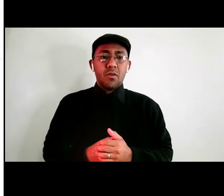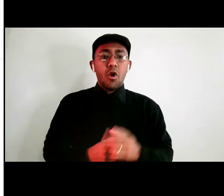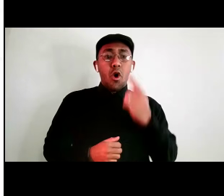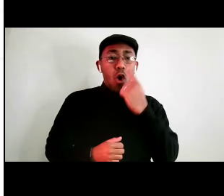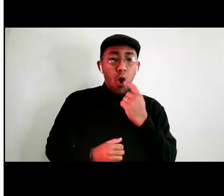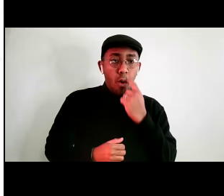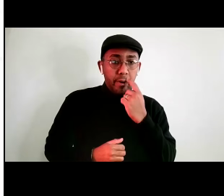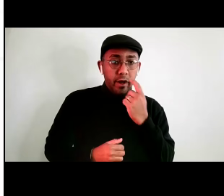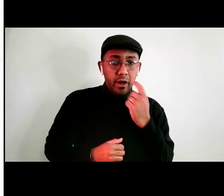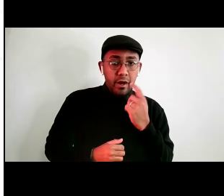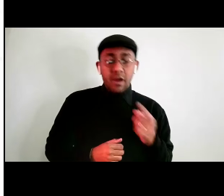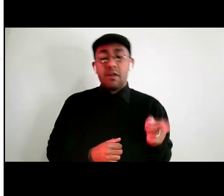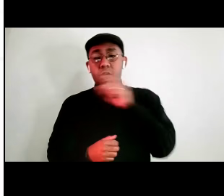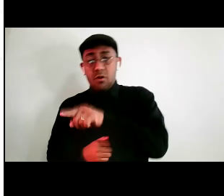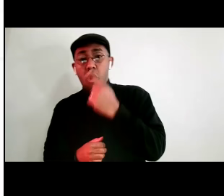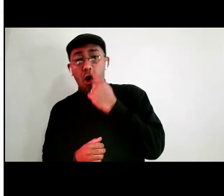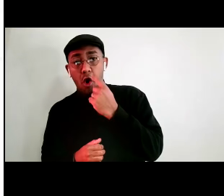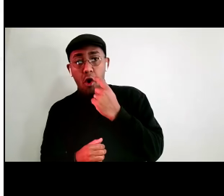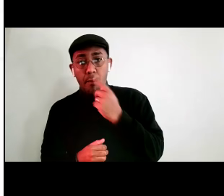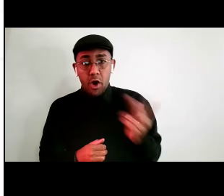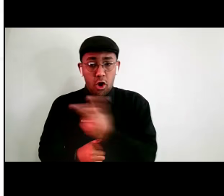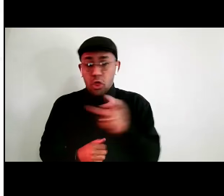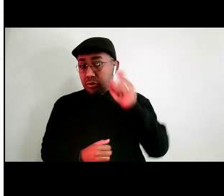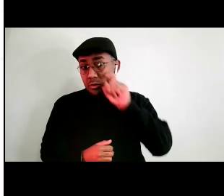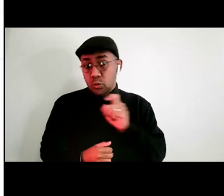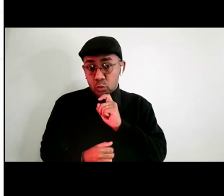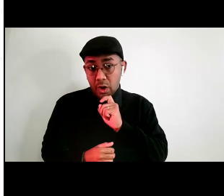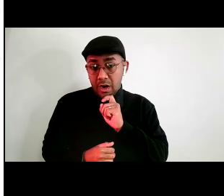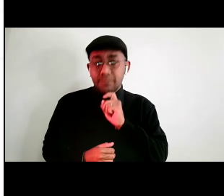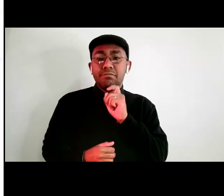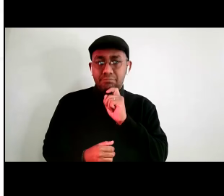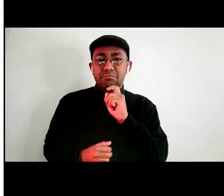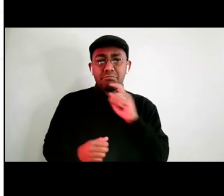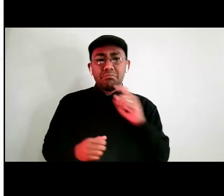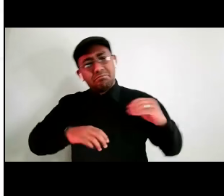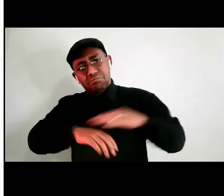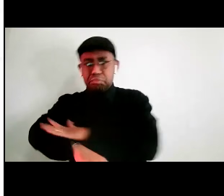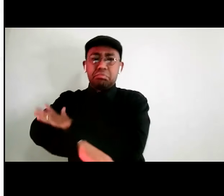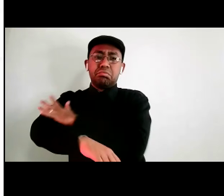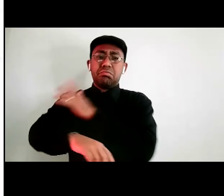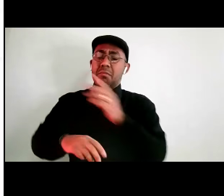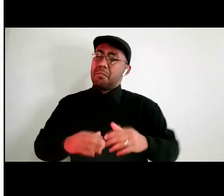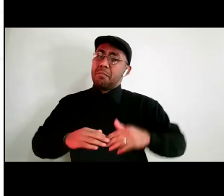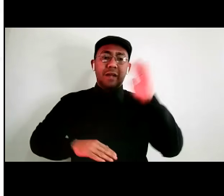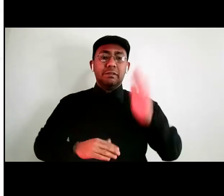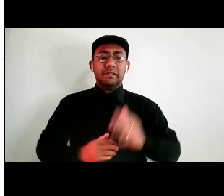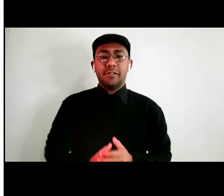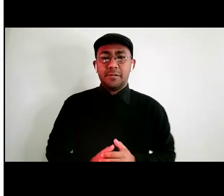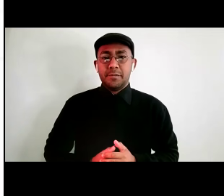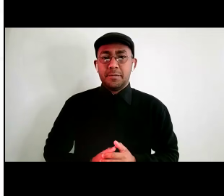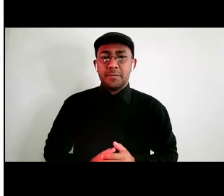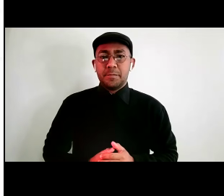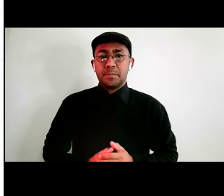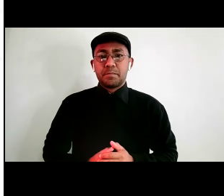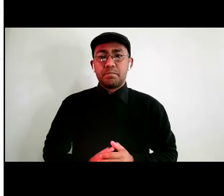homens que têm sexo com homens. Com relação à idade, e isso para